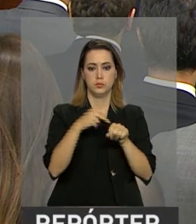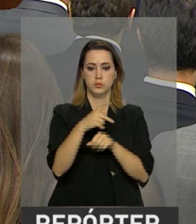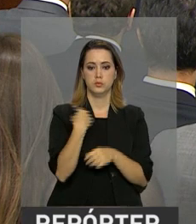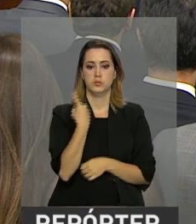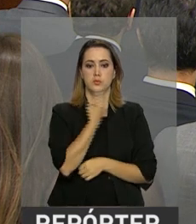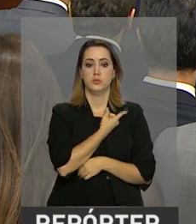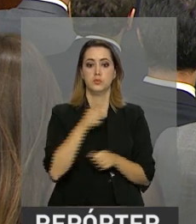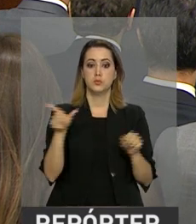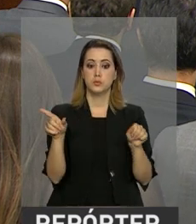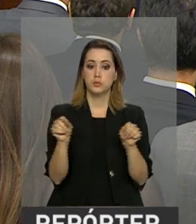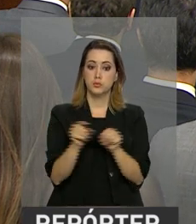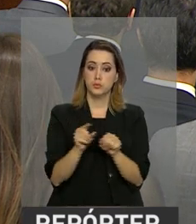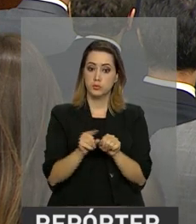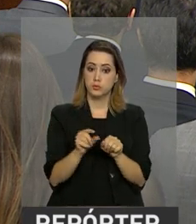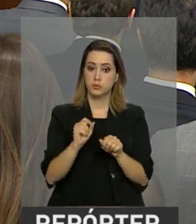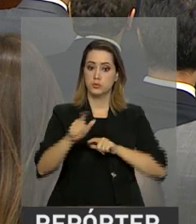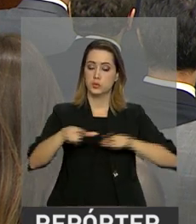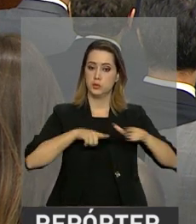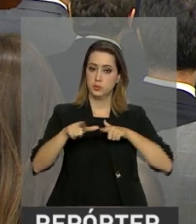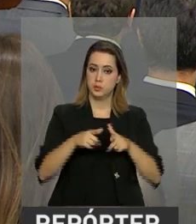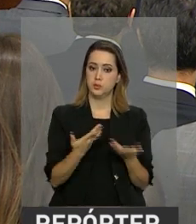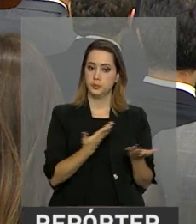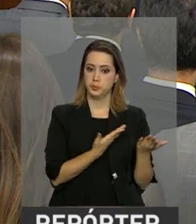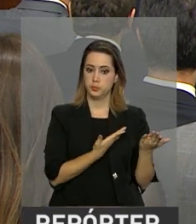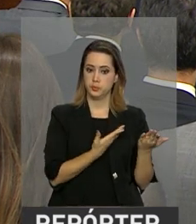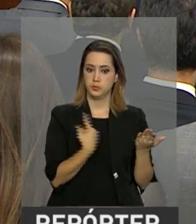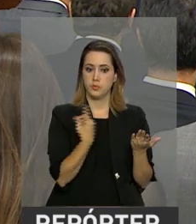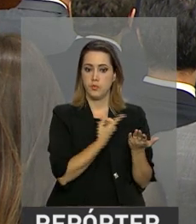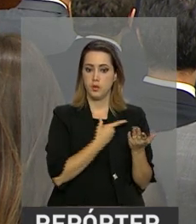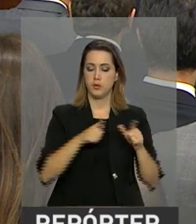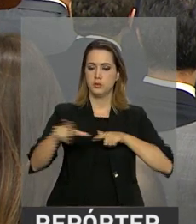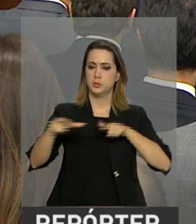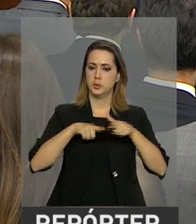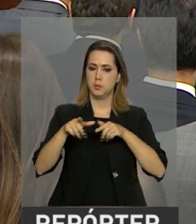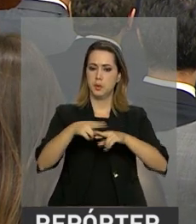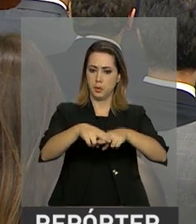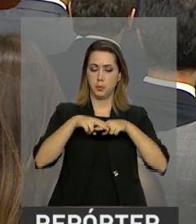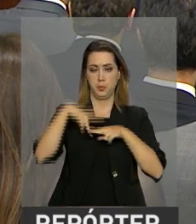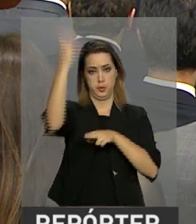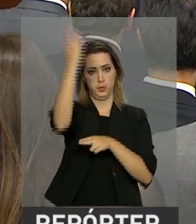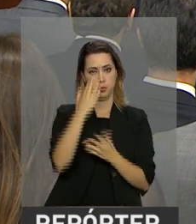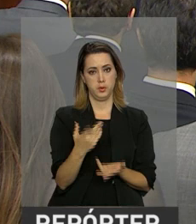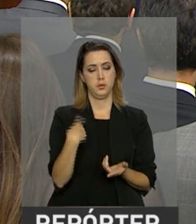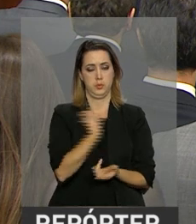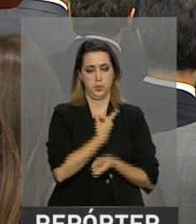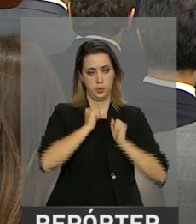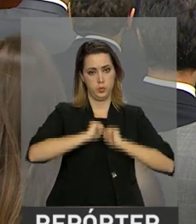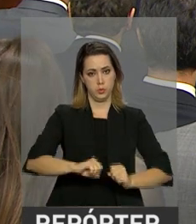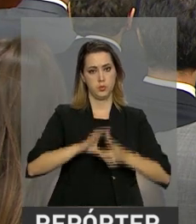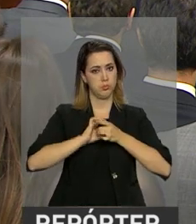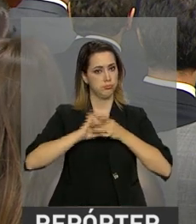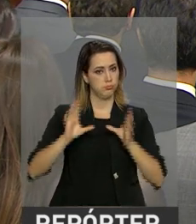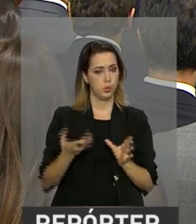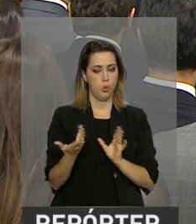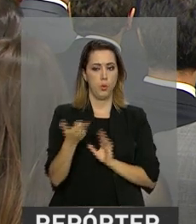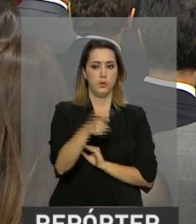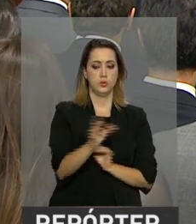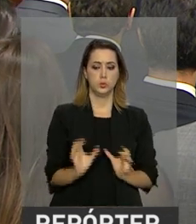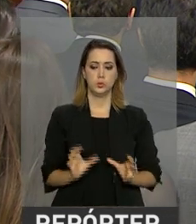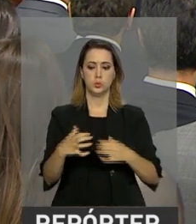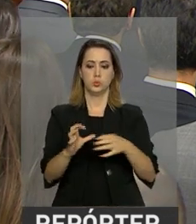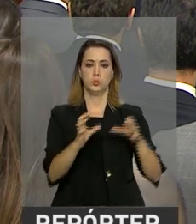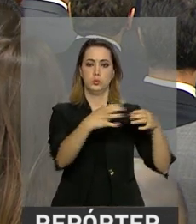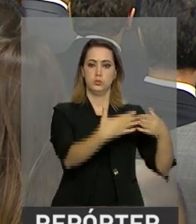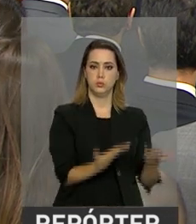estamos praticando um ato em benefício do Brasil, porque na medida que nós permitimos também a inserção de outros